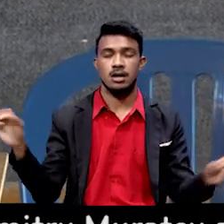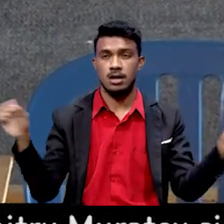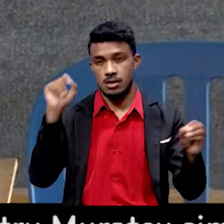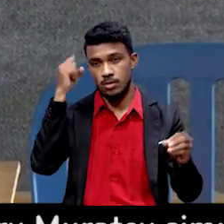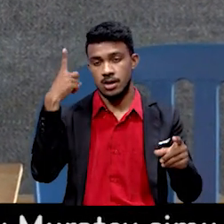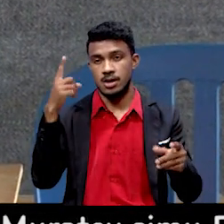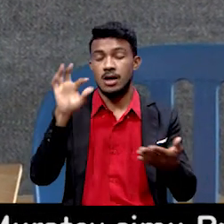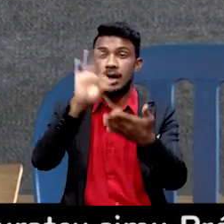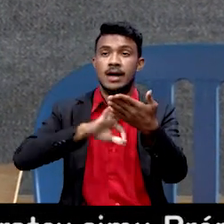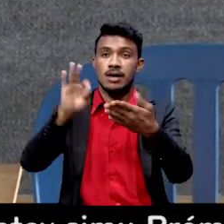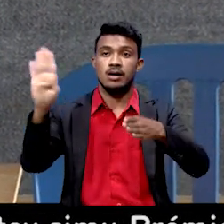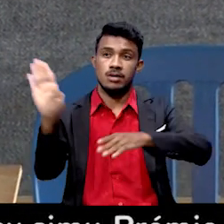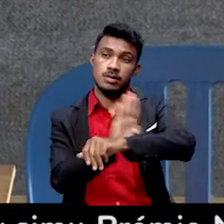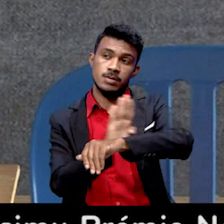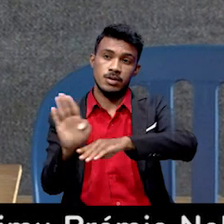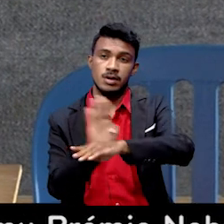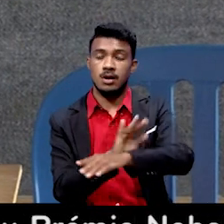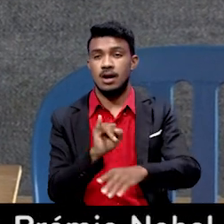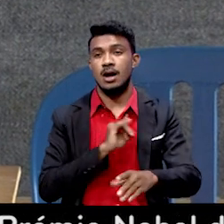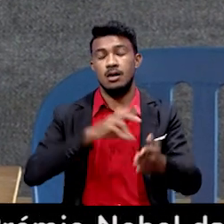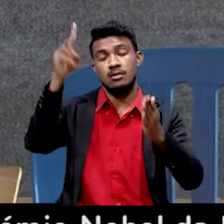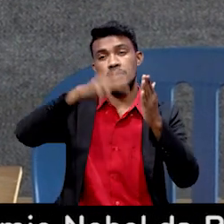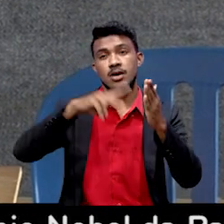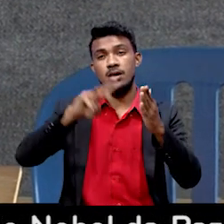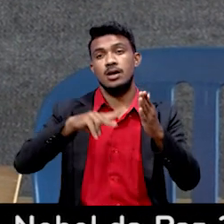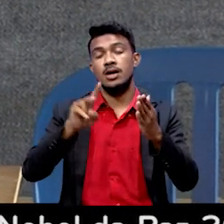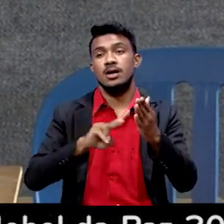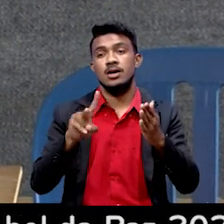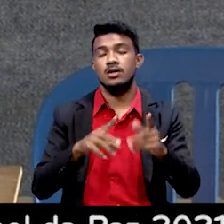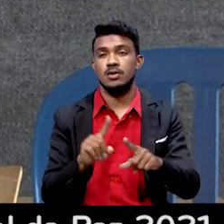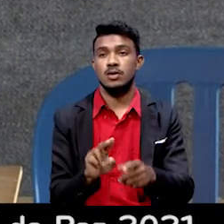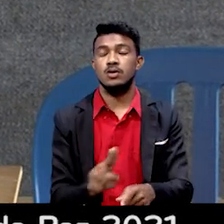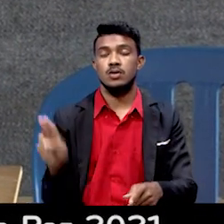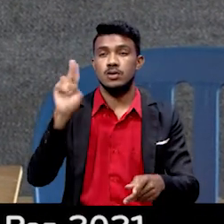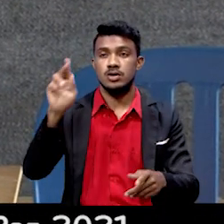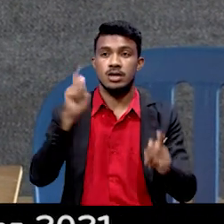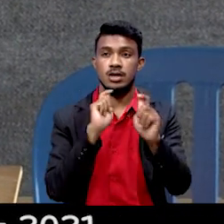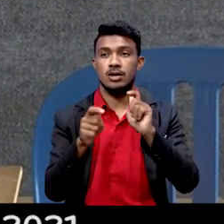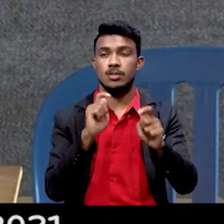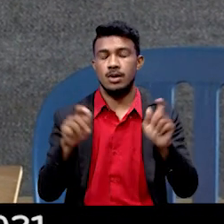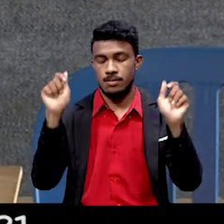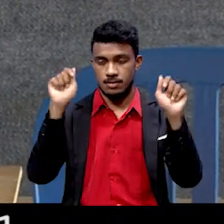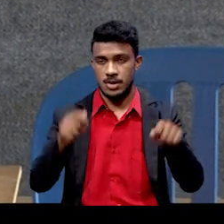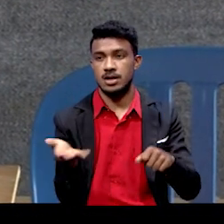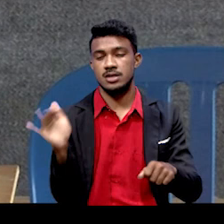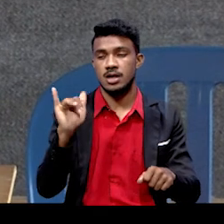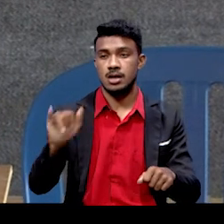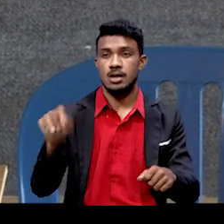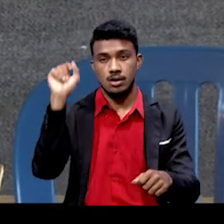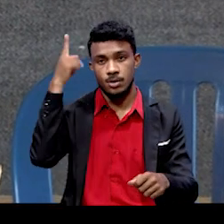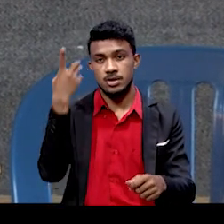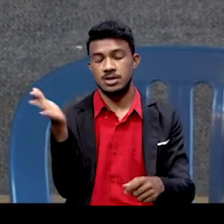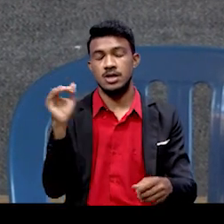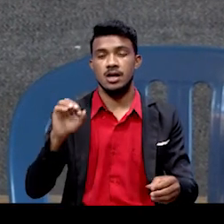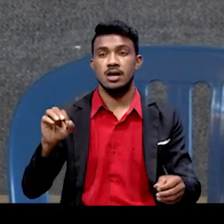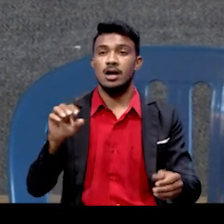português, how lê, how tu tia, how tem explica fale, usa teto, a tu não serve lá compreende. Se how usa os português, antes ser halo atividade nela